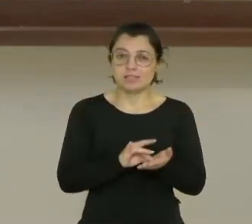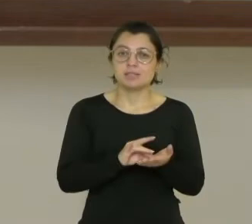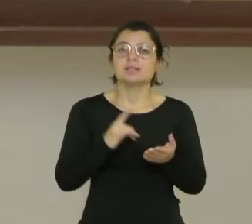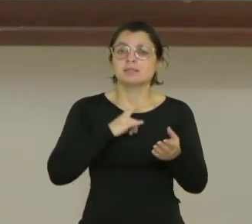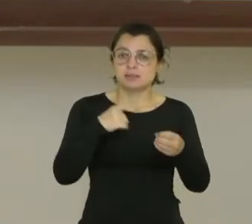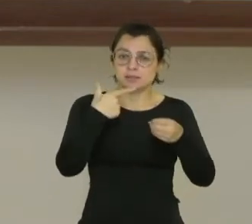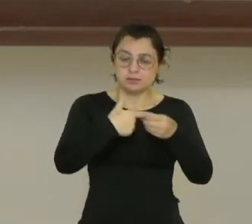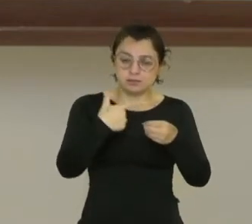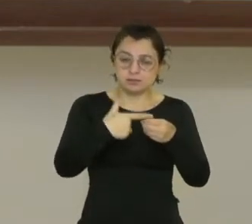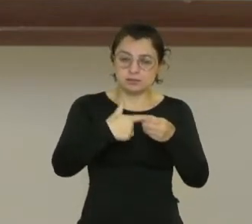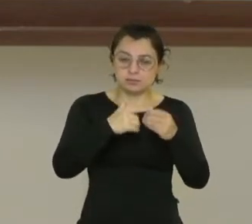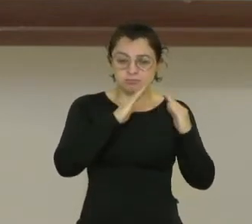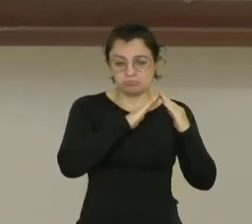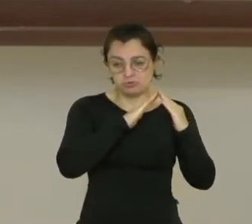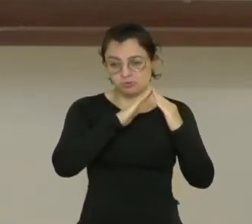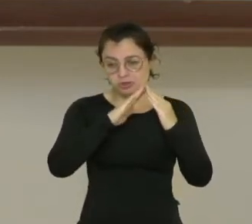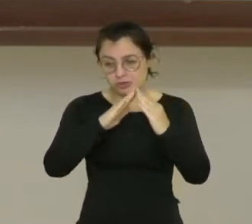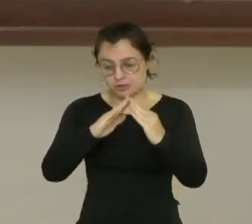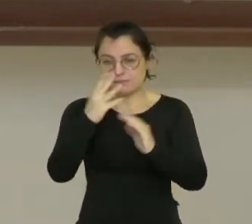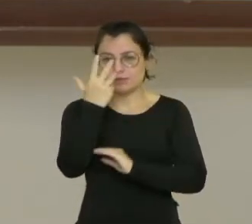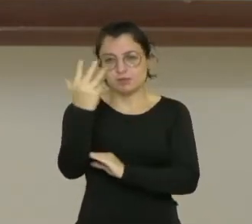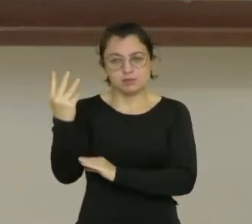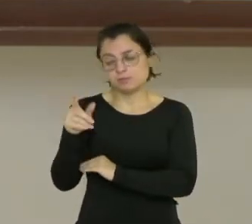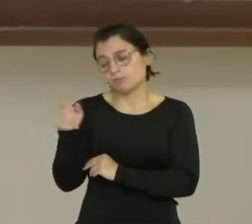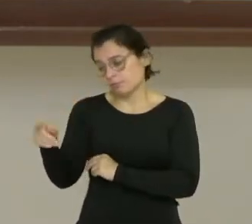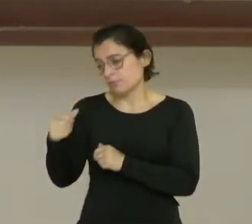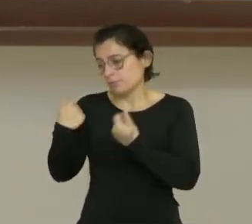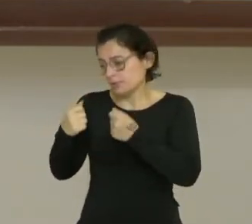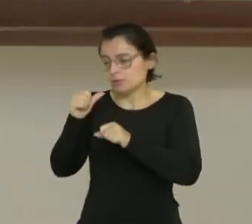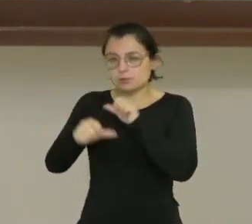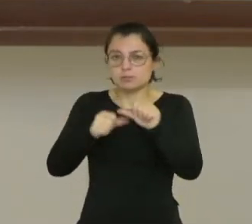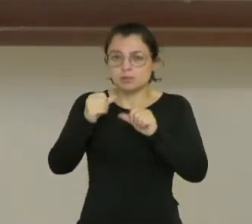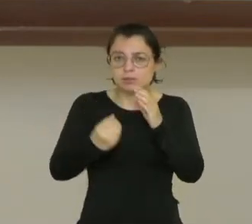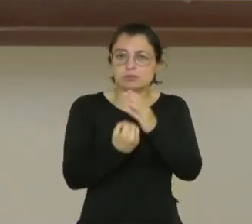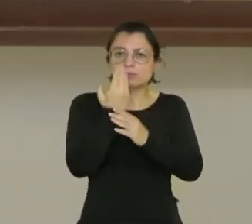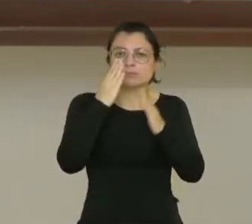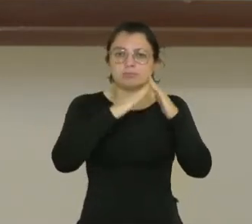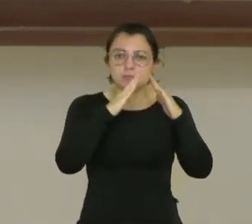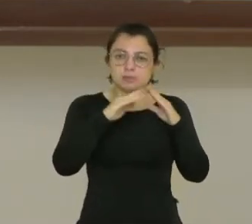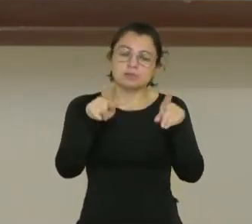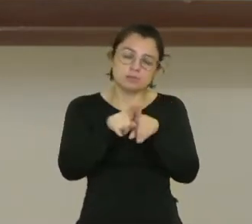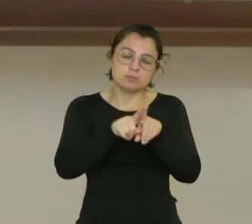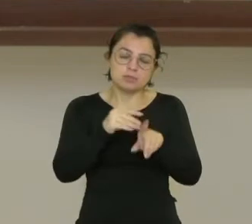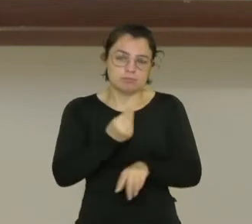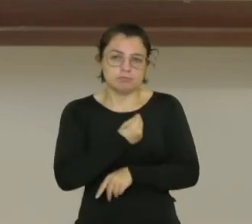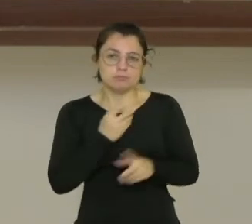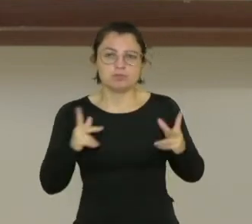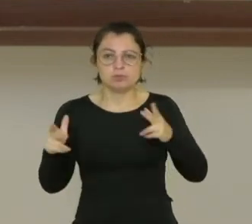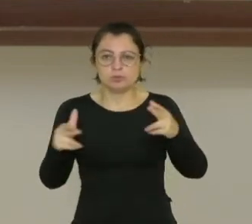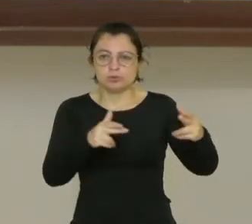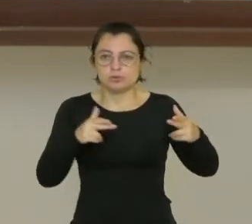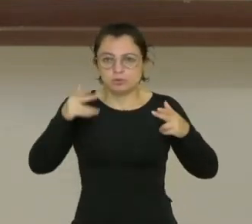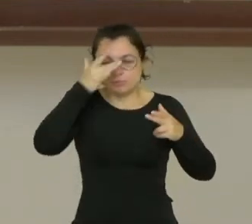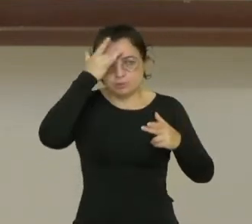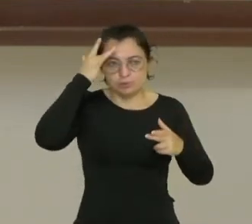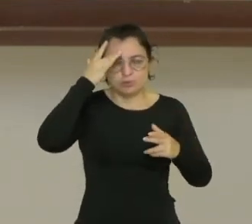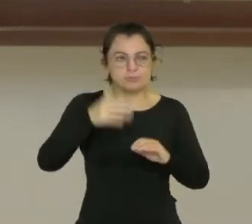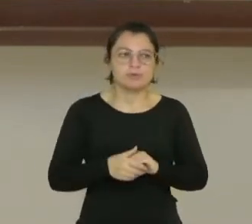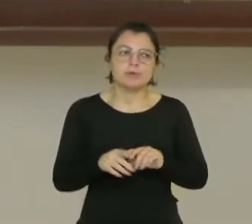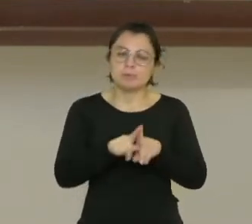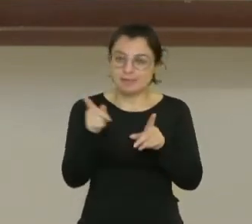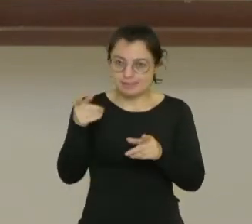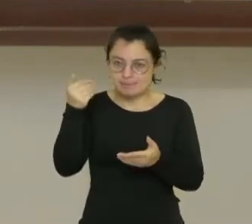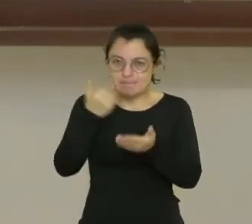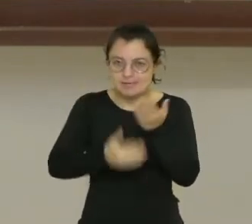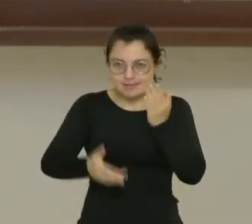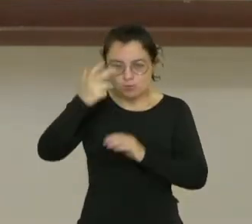cidade foi tomando conta do seu espaço, ele teve que começar a viver também como as pessoas da cidade, mas ele não deixou de ser índio.